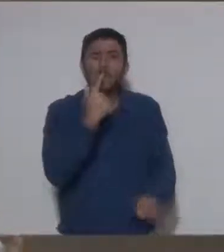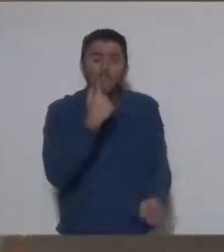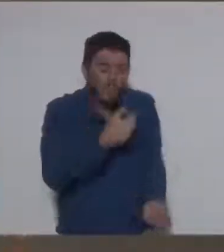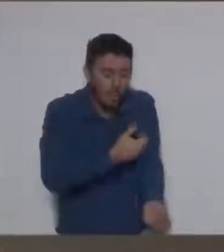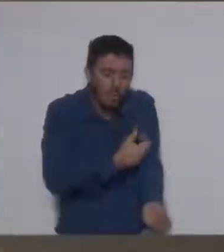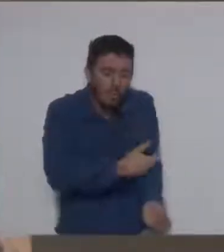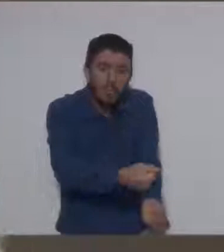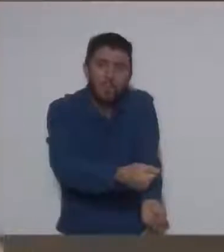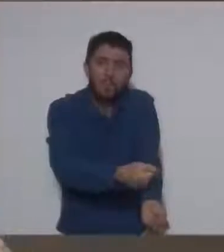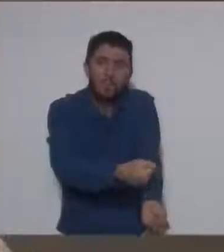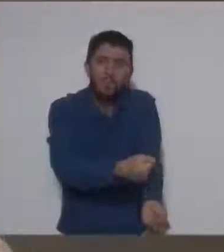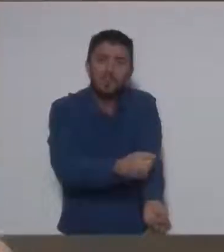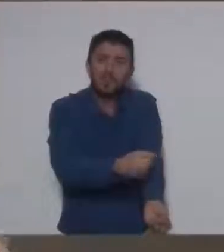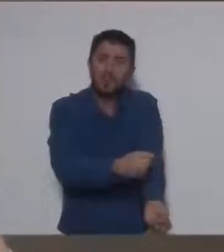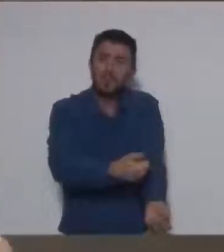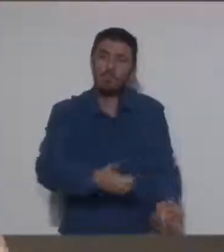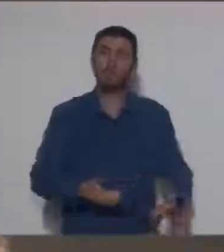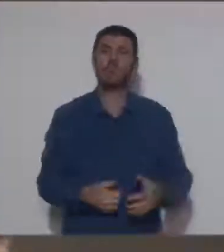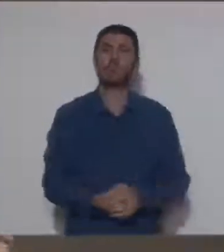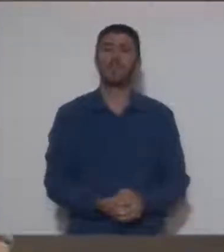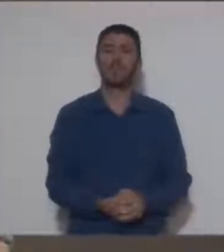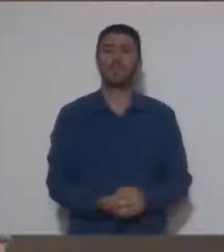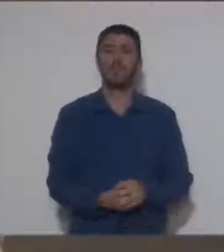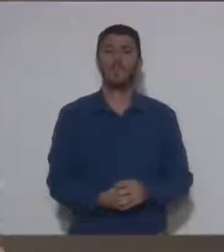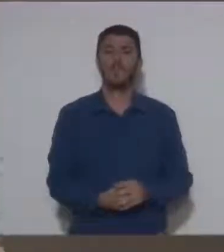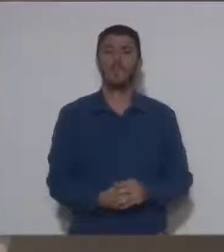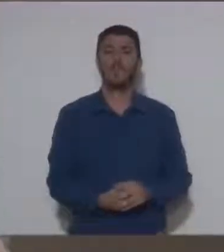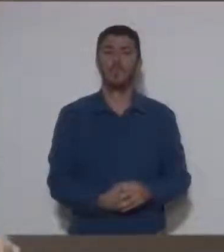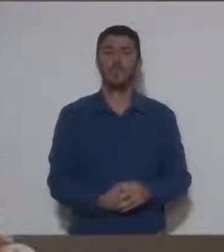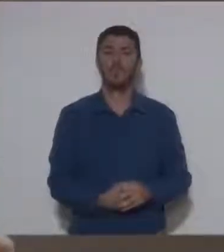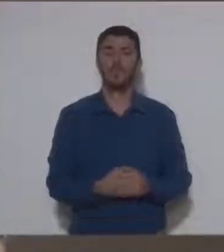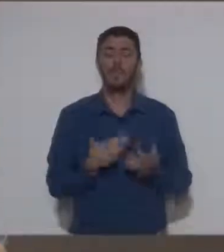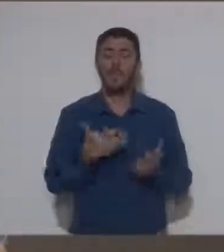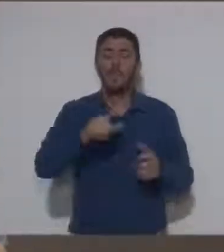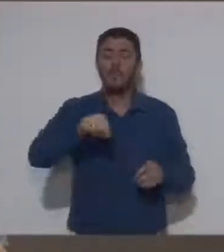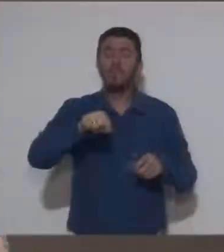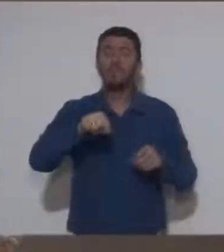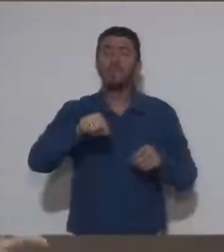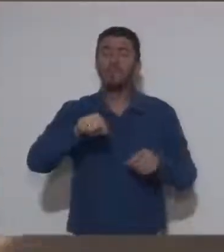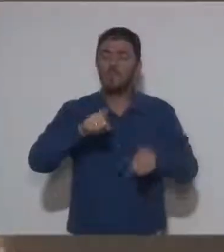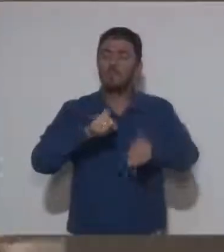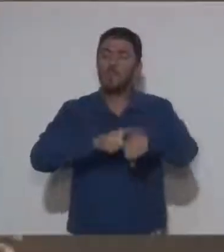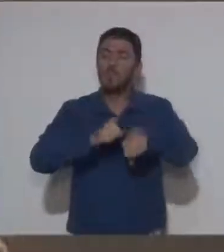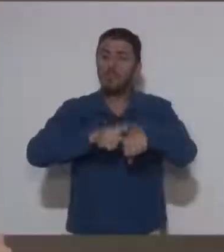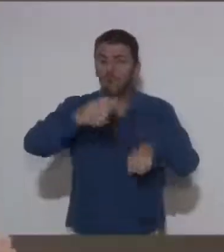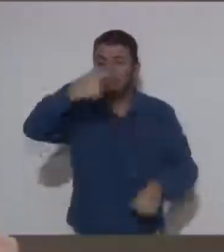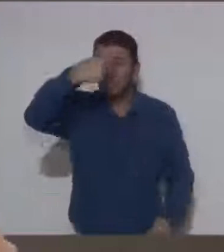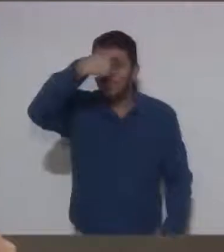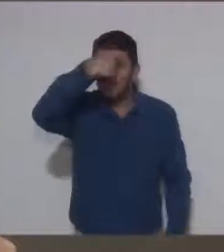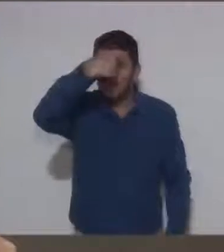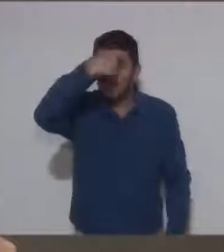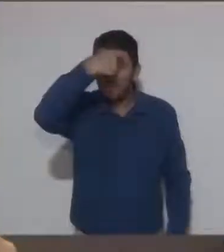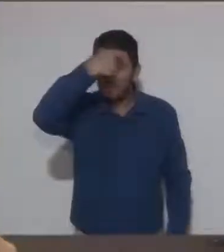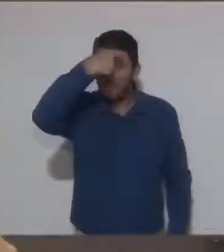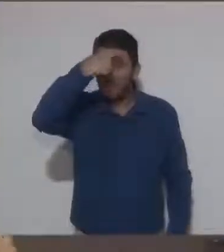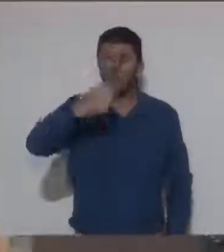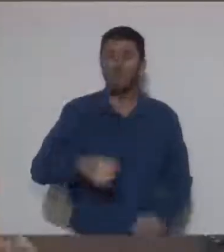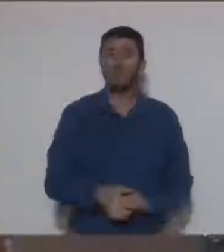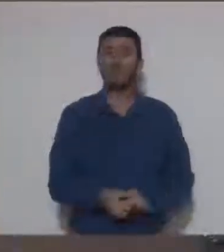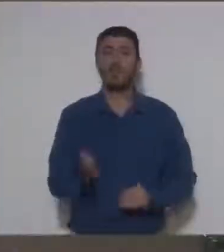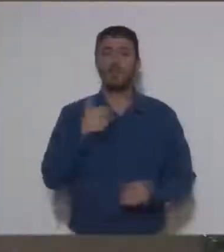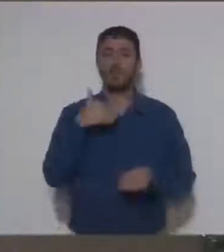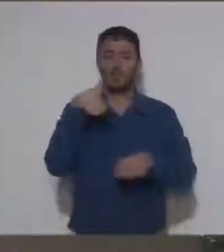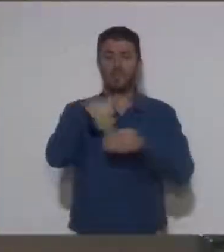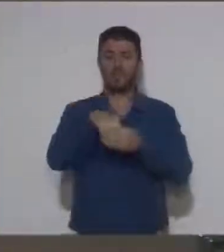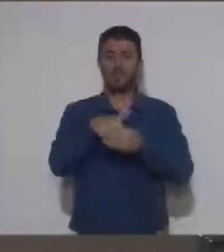nós podemos utilizar como maneira de conscientização. Eu fiz questão de não falar durante a votação,